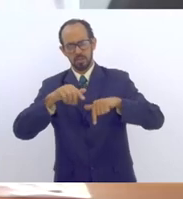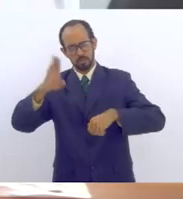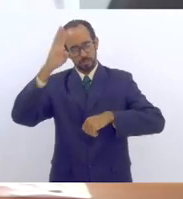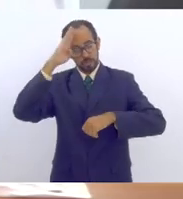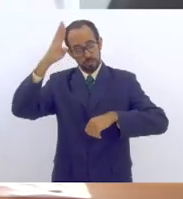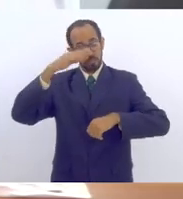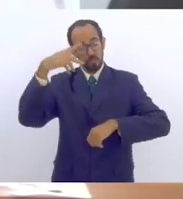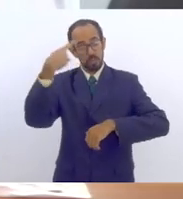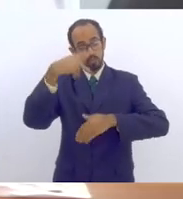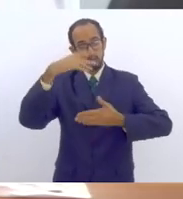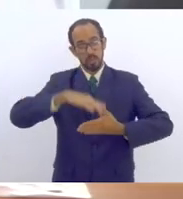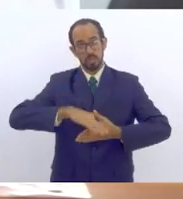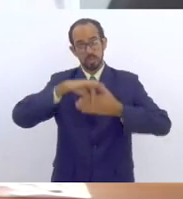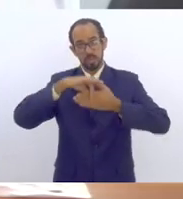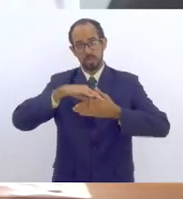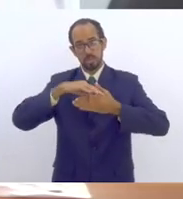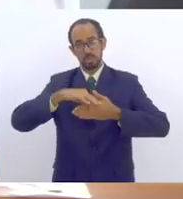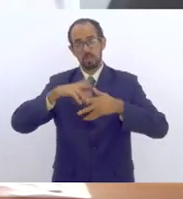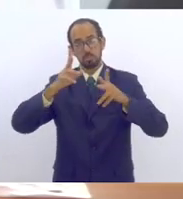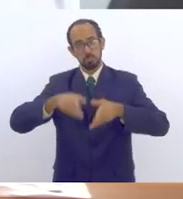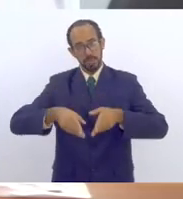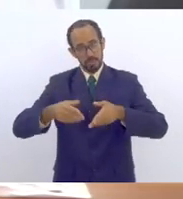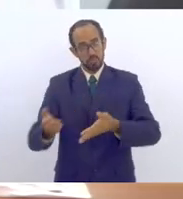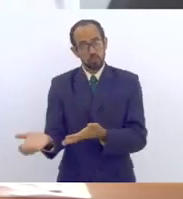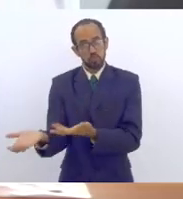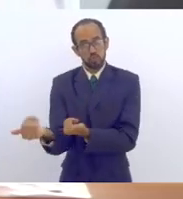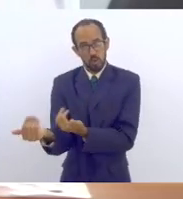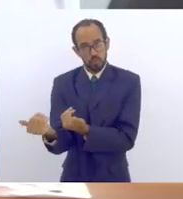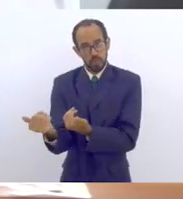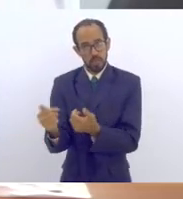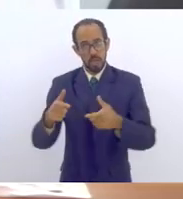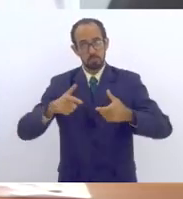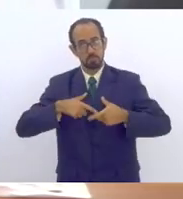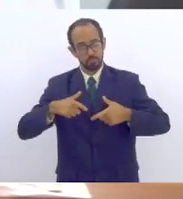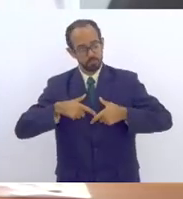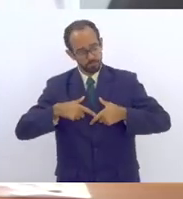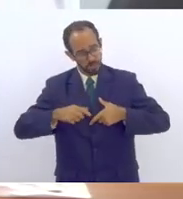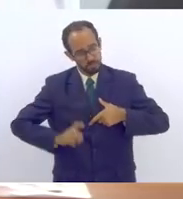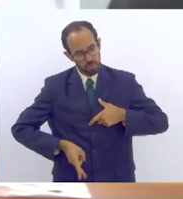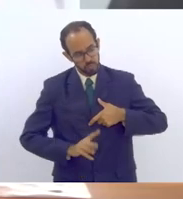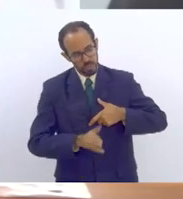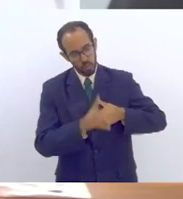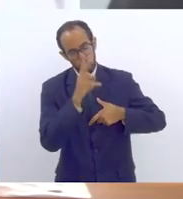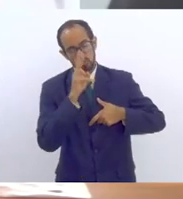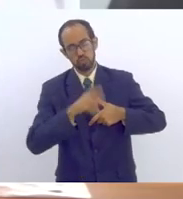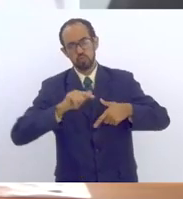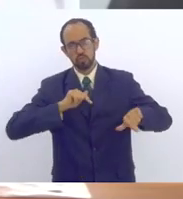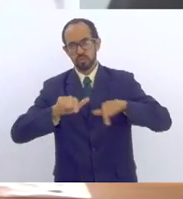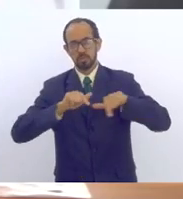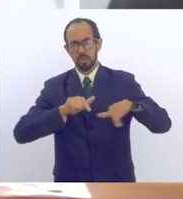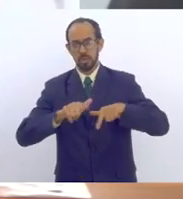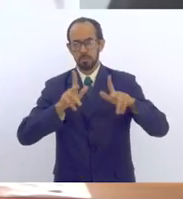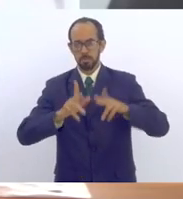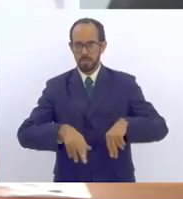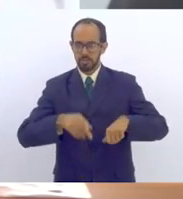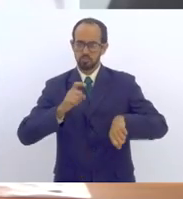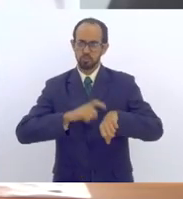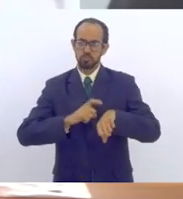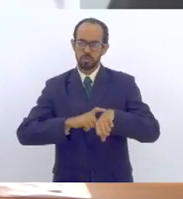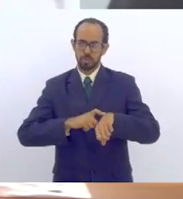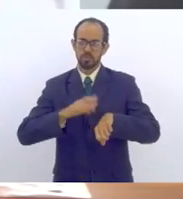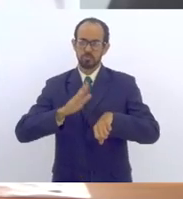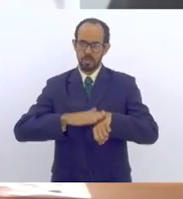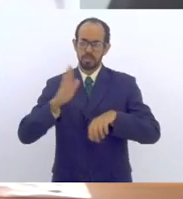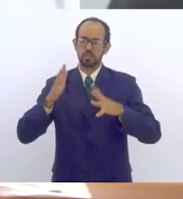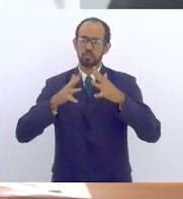liderança mesmo com pouca idade que apesar de Tiradentes ela é um estímulo para que você continue trabalhando mesmo nos momentos mais difíceis